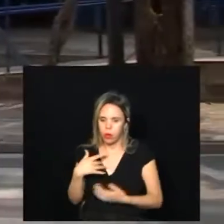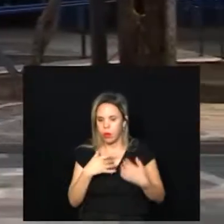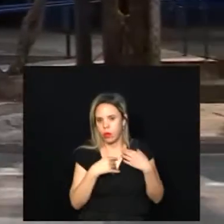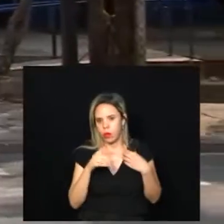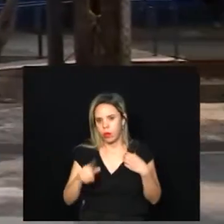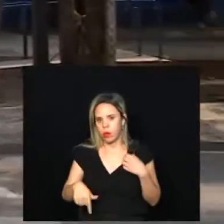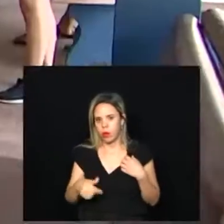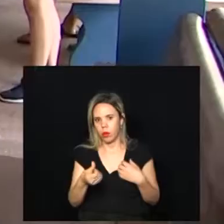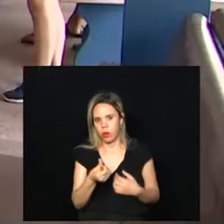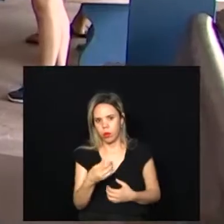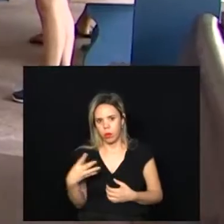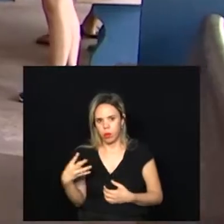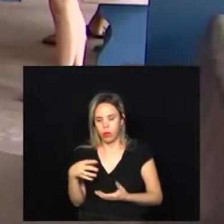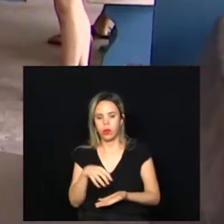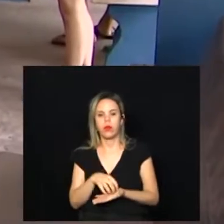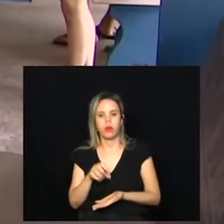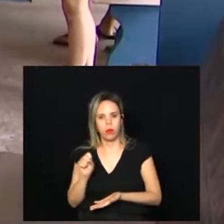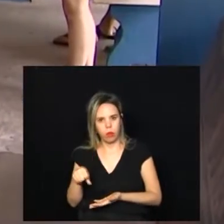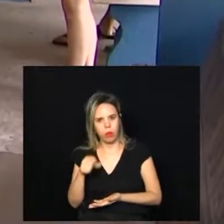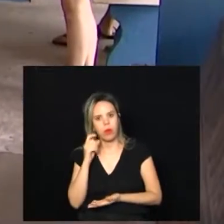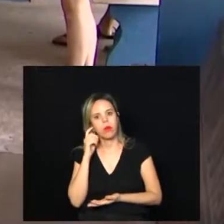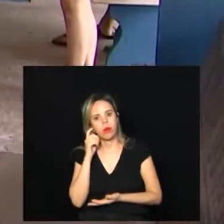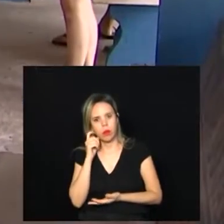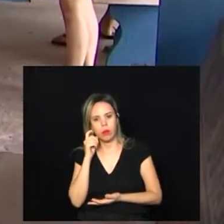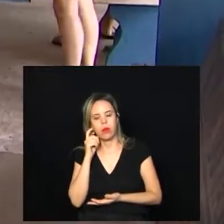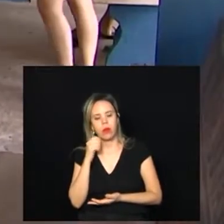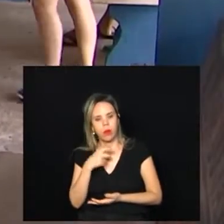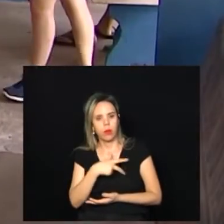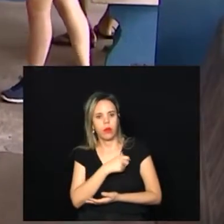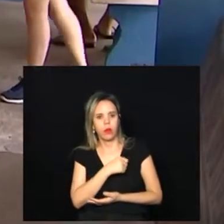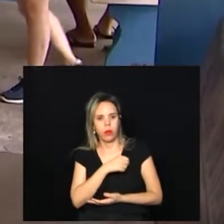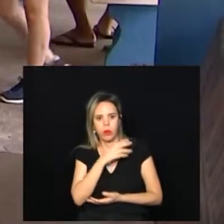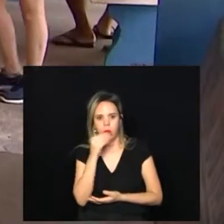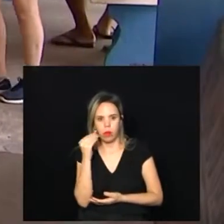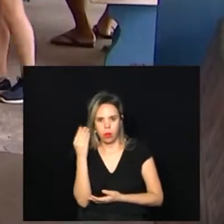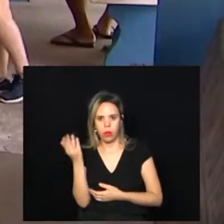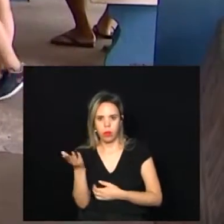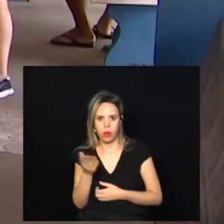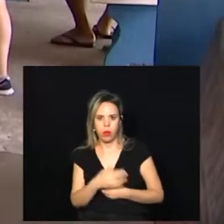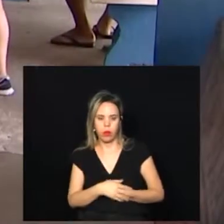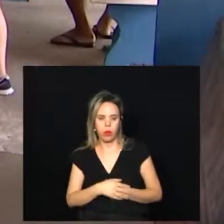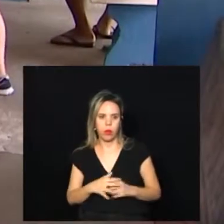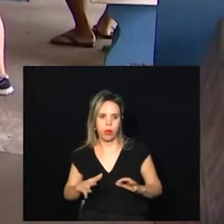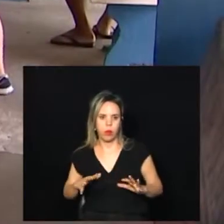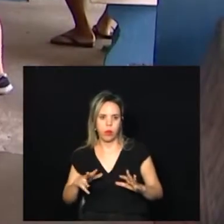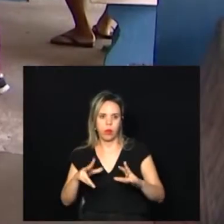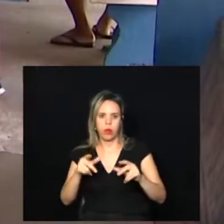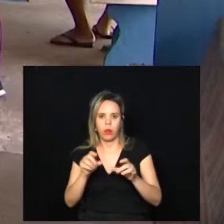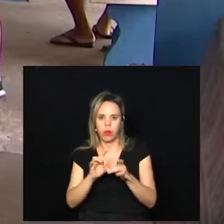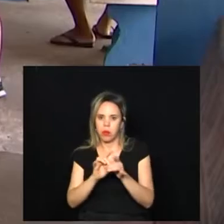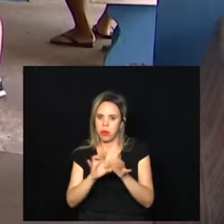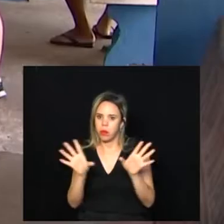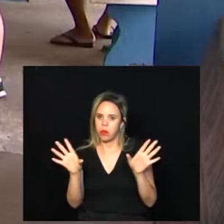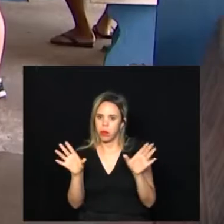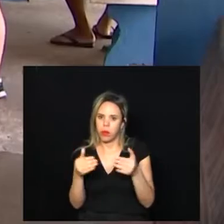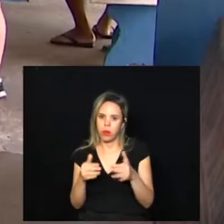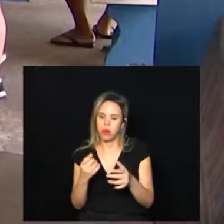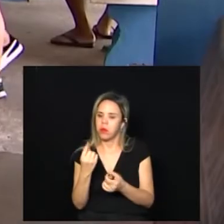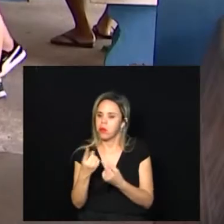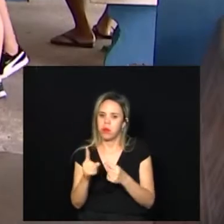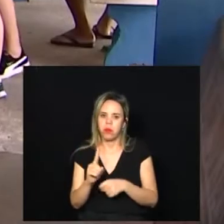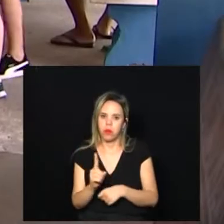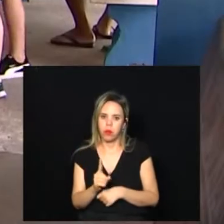Ana? São 64 centros de saúde vacinando adolescentes. Bom, todos estão à disposição ou alguns